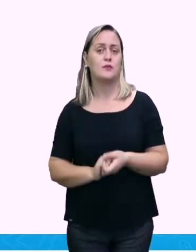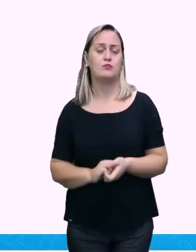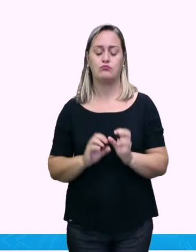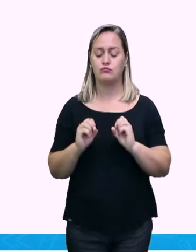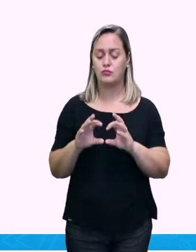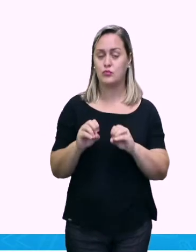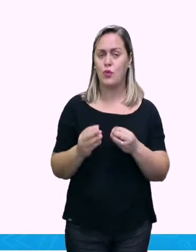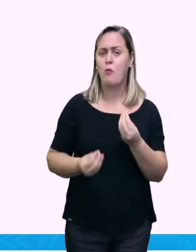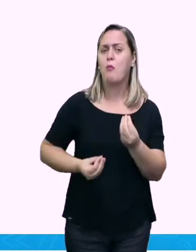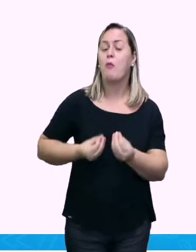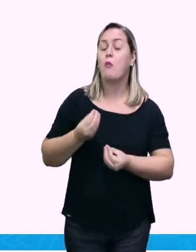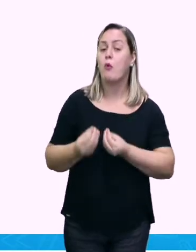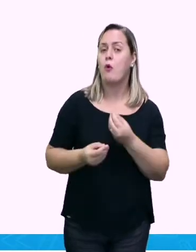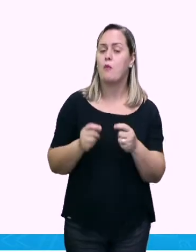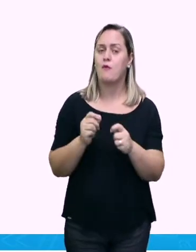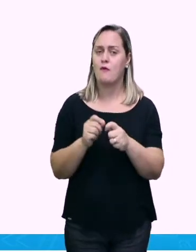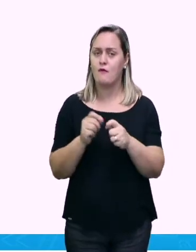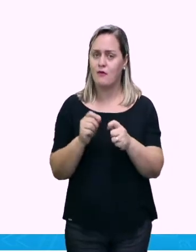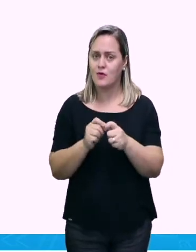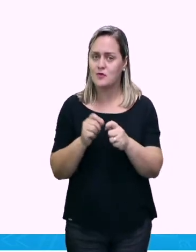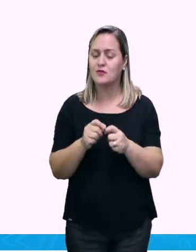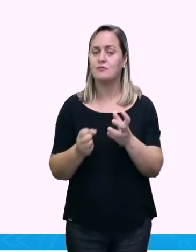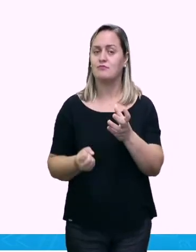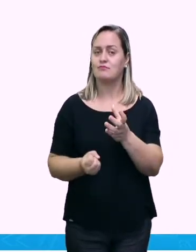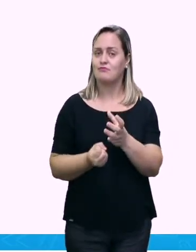ensinamos como confeccionar, como criar